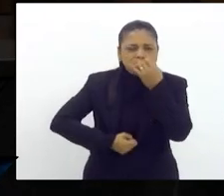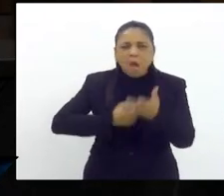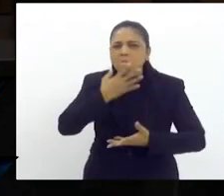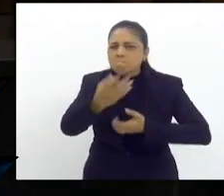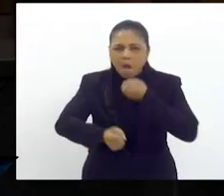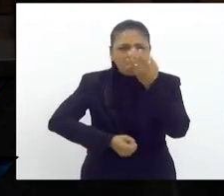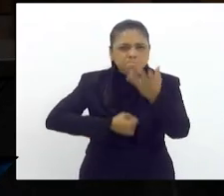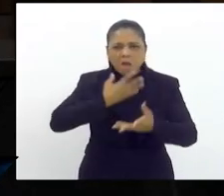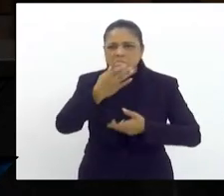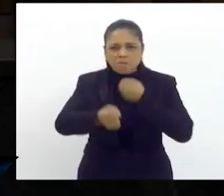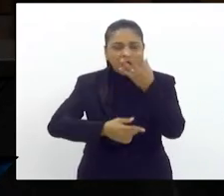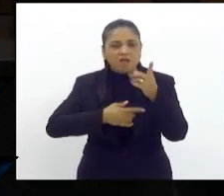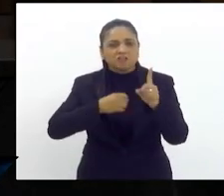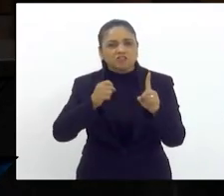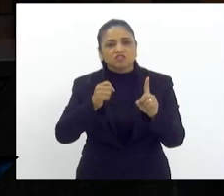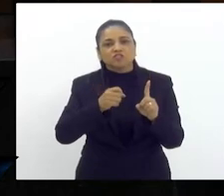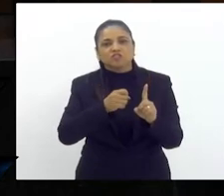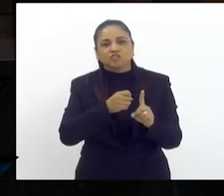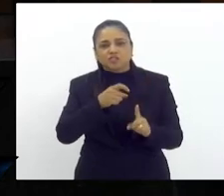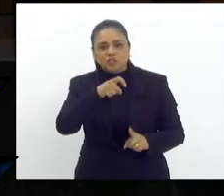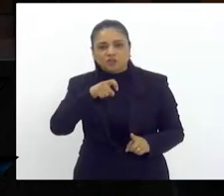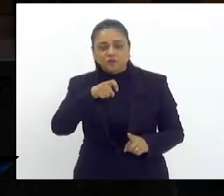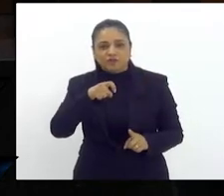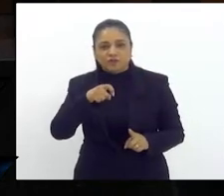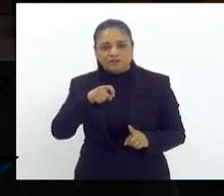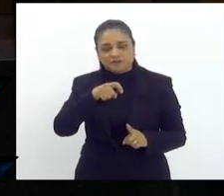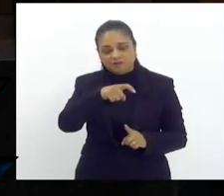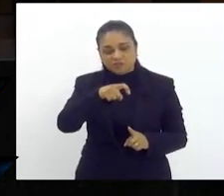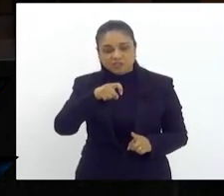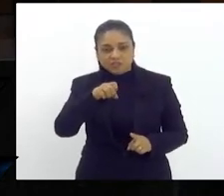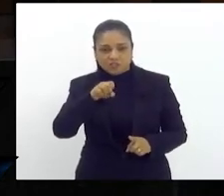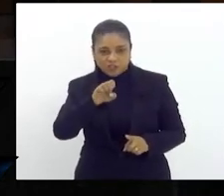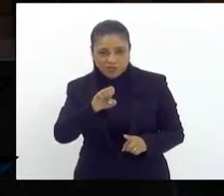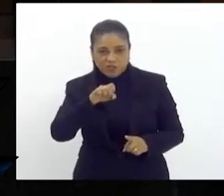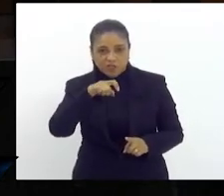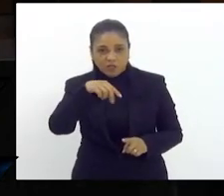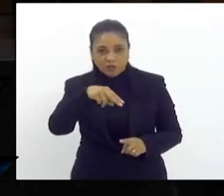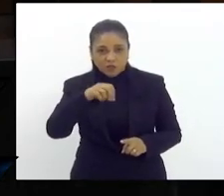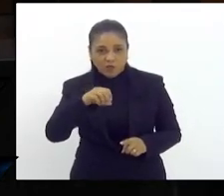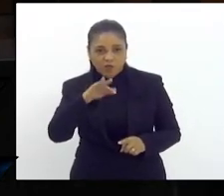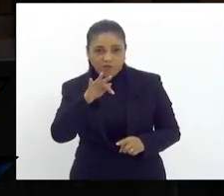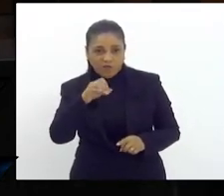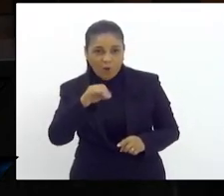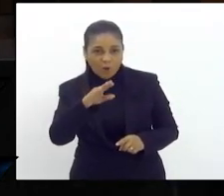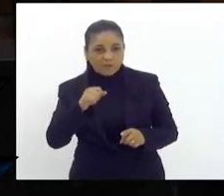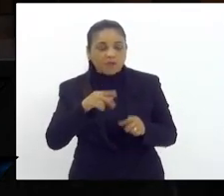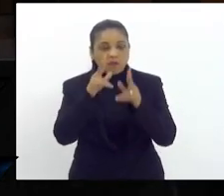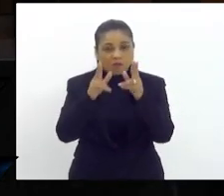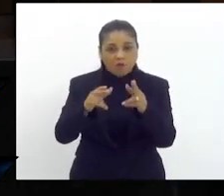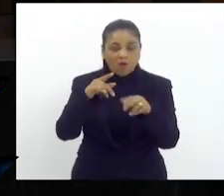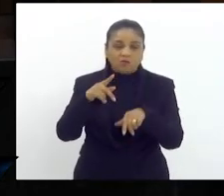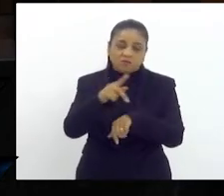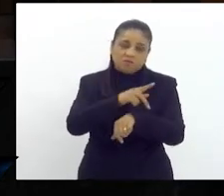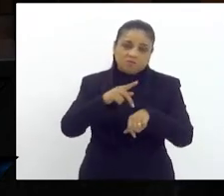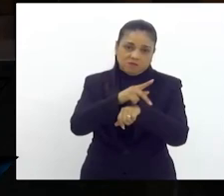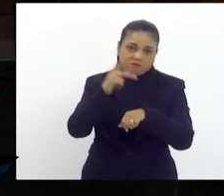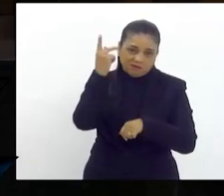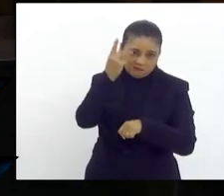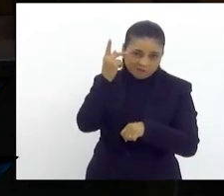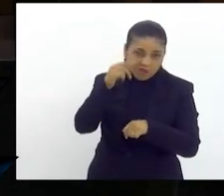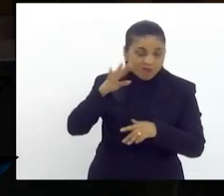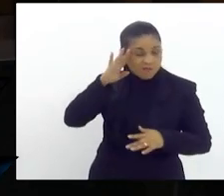e xenofóbicas vivenciadas por vinis Júnior na Espanha mas igualmente fundamental